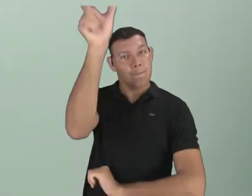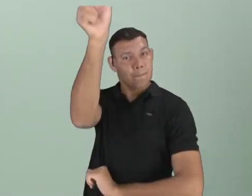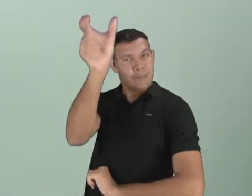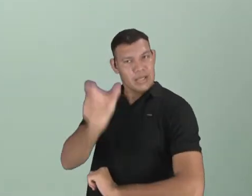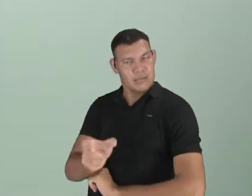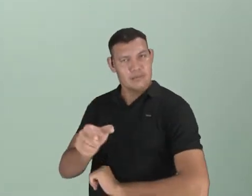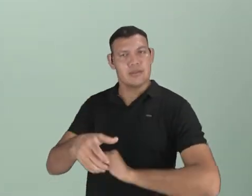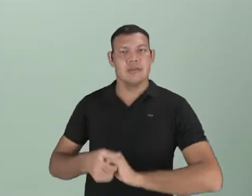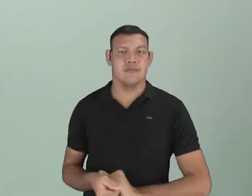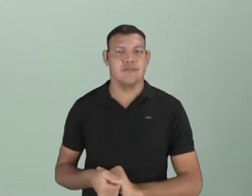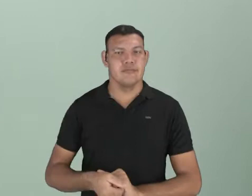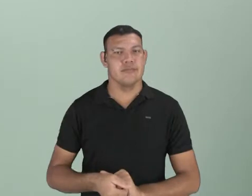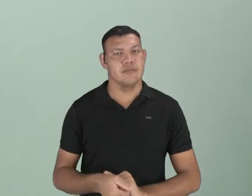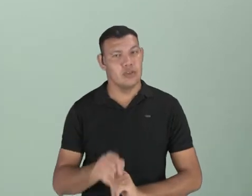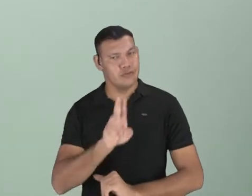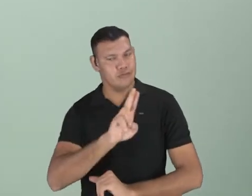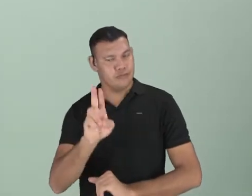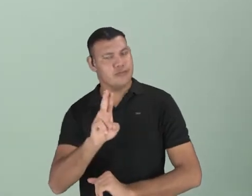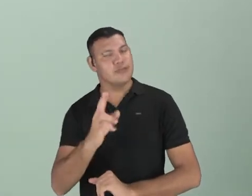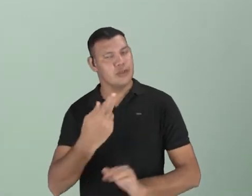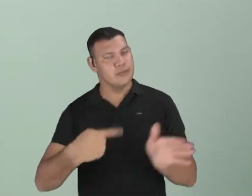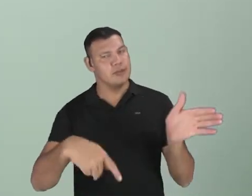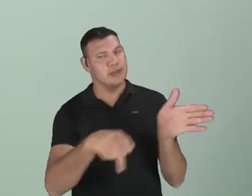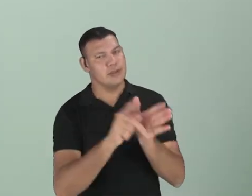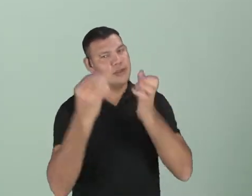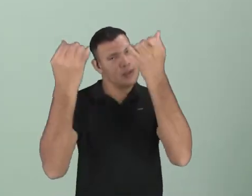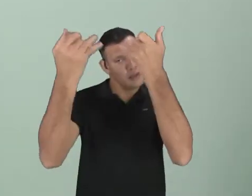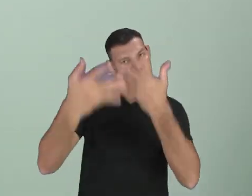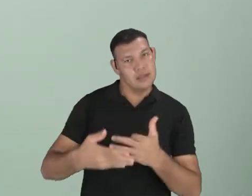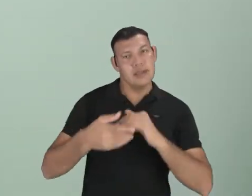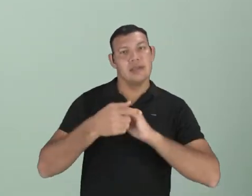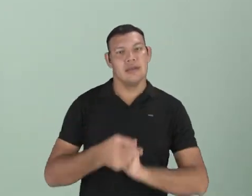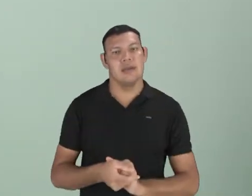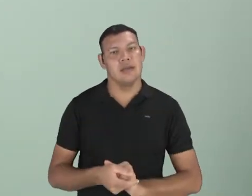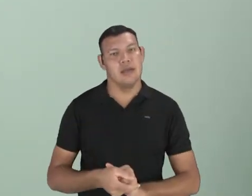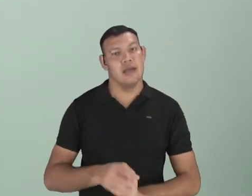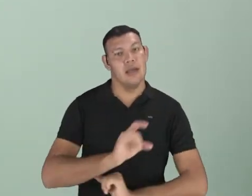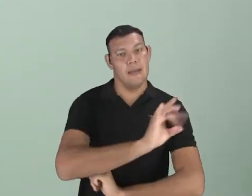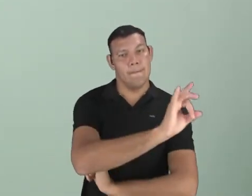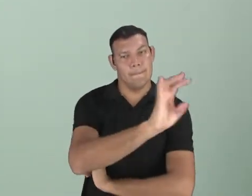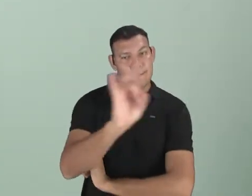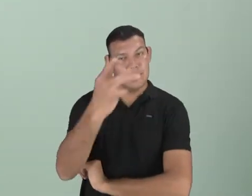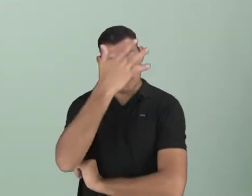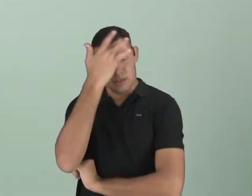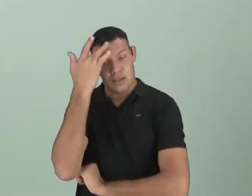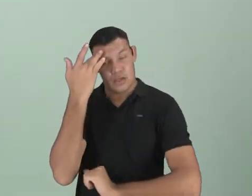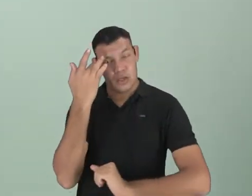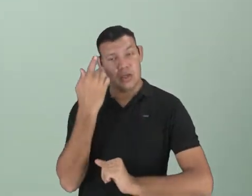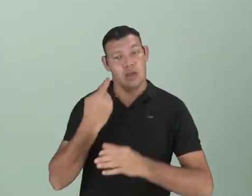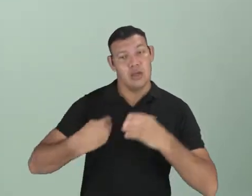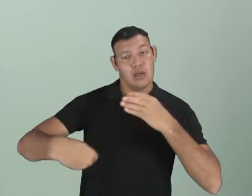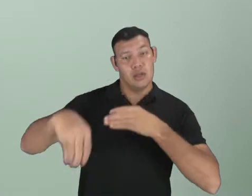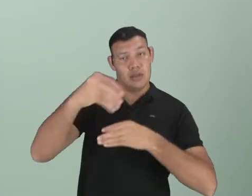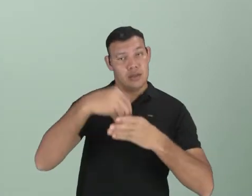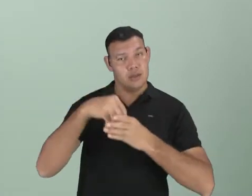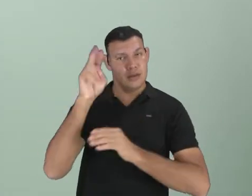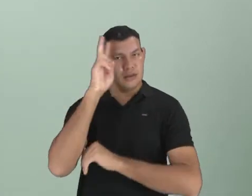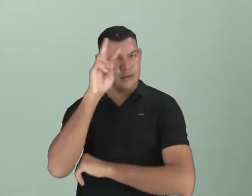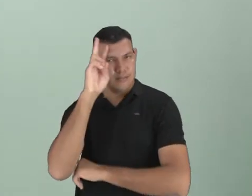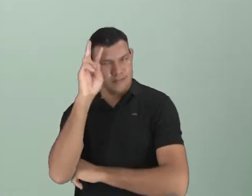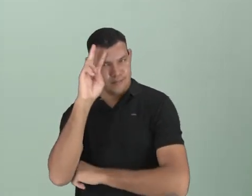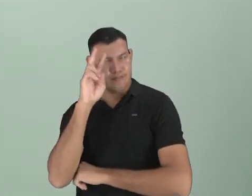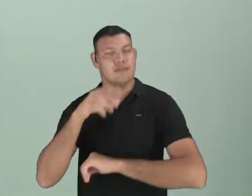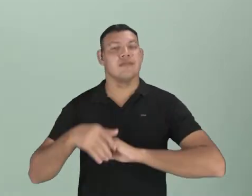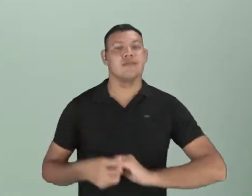Personagens. Como o próprio nome já diz, são indivíduos, né? São as pessoas dentro da nossa história que participam